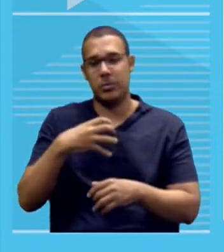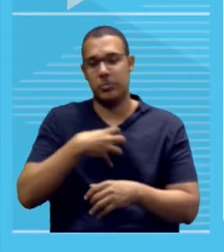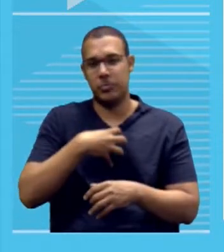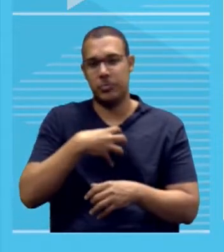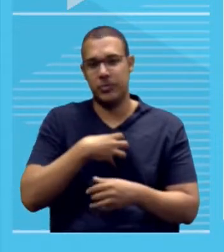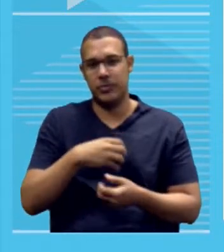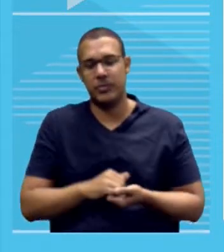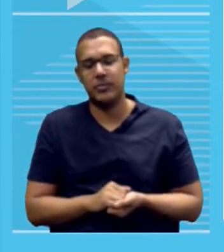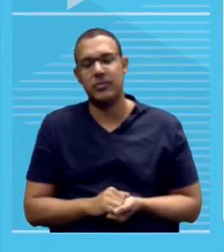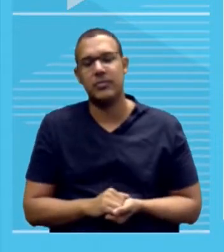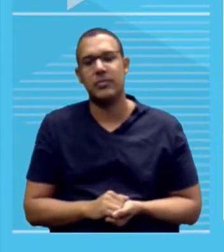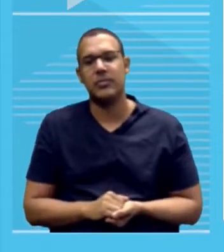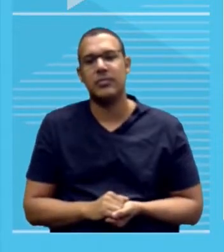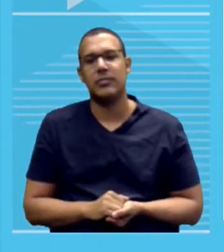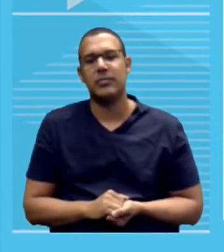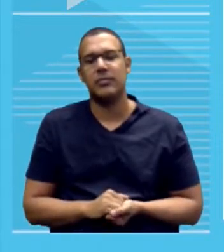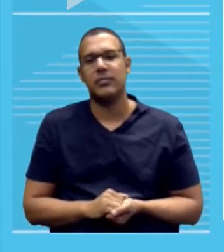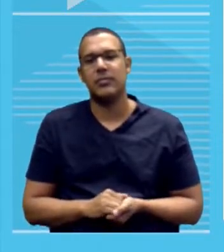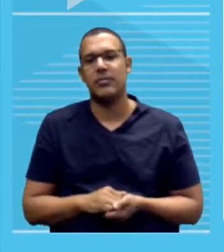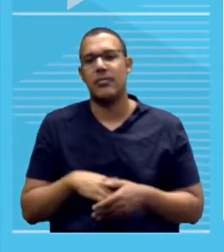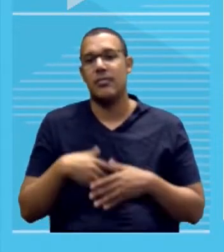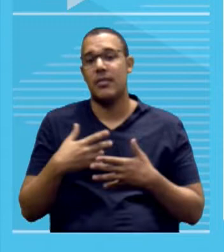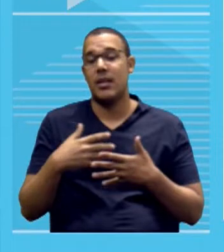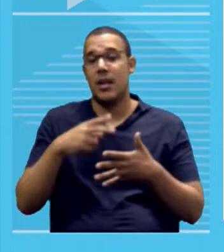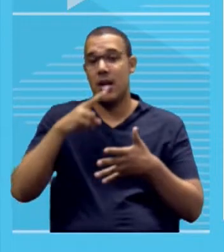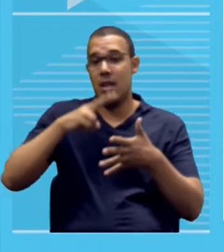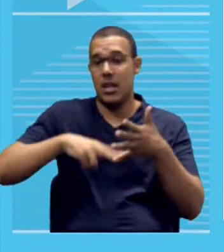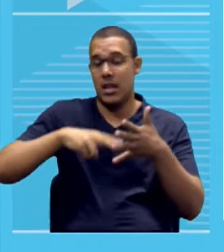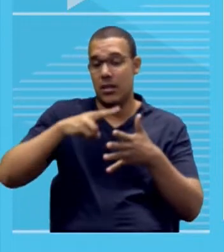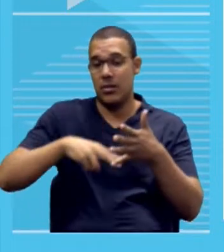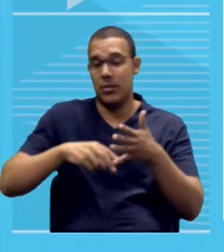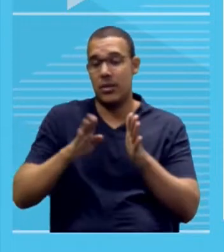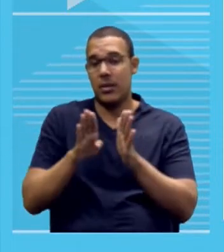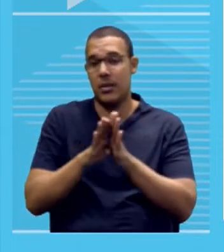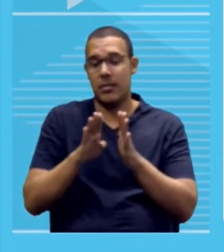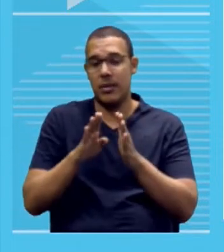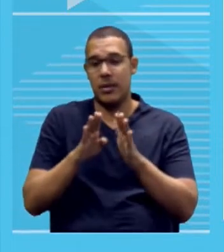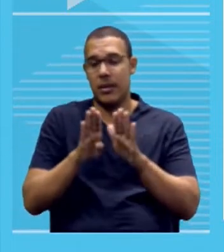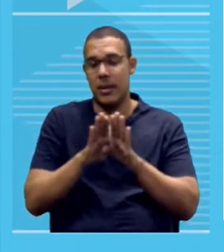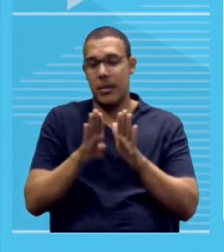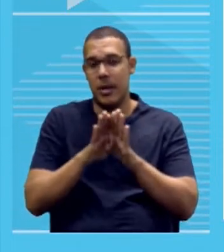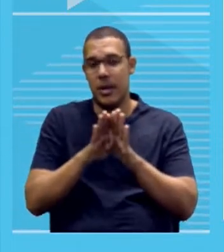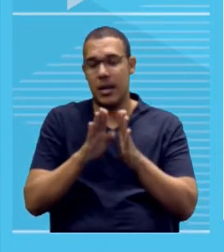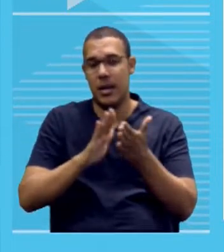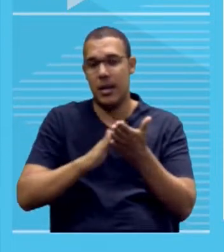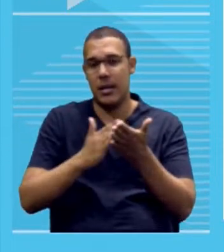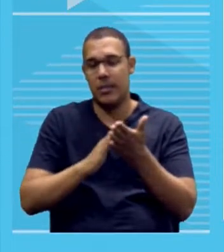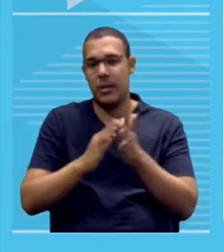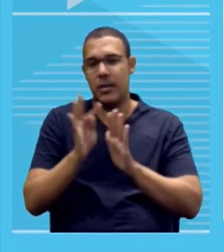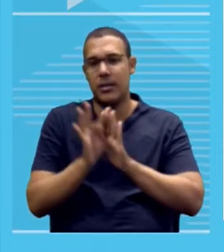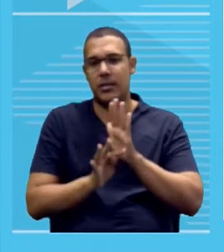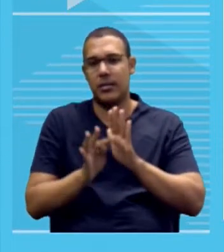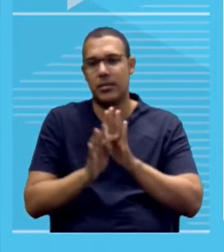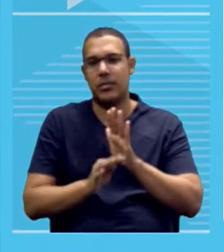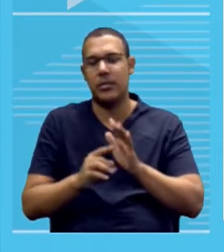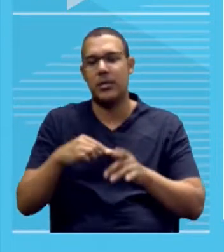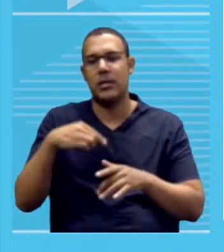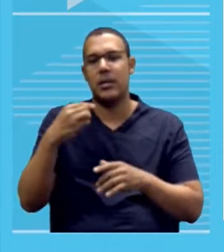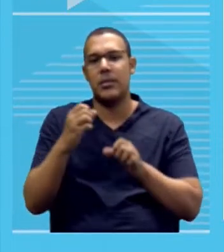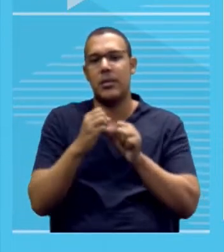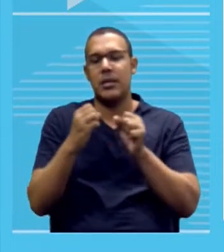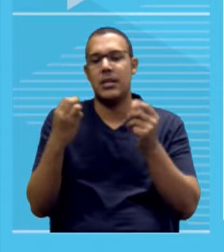teoria a prática nós vamos falar de leitura interpretação de textos e aí para casa a gente vai ficar com slides 30 e 31